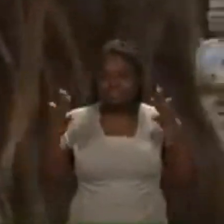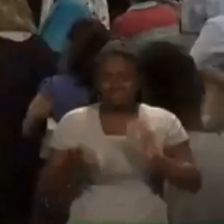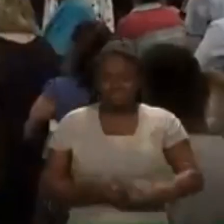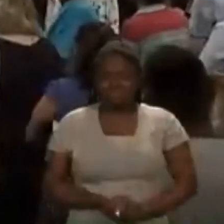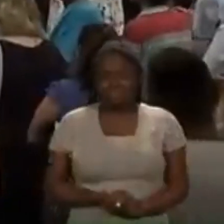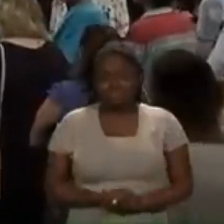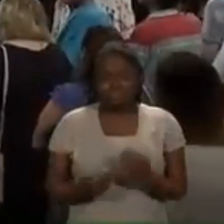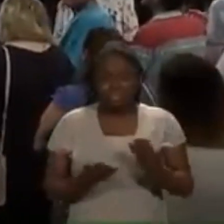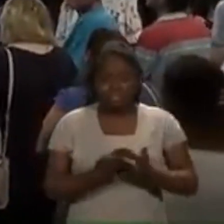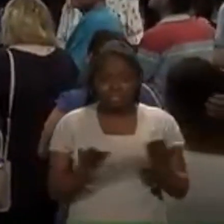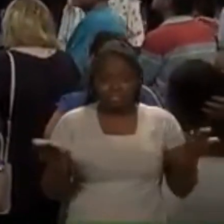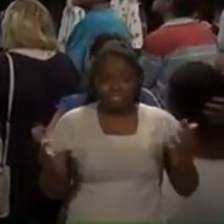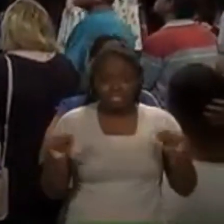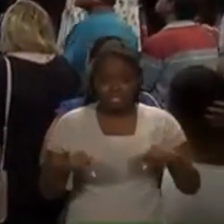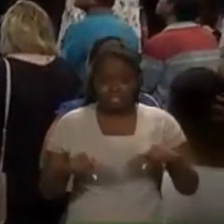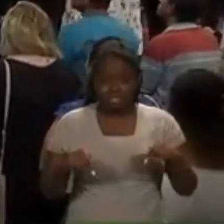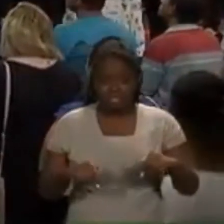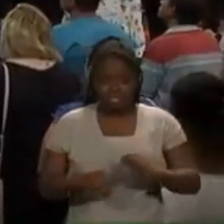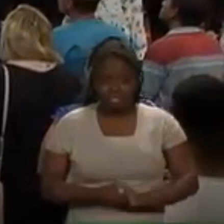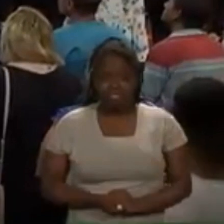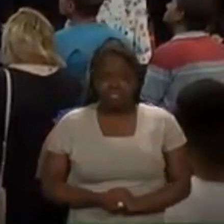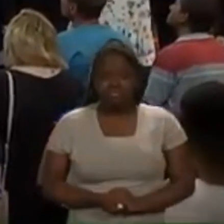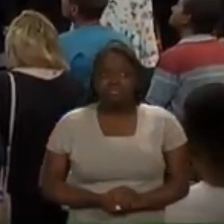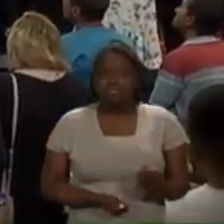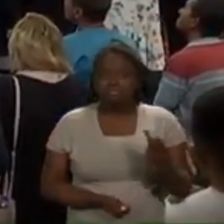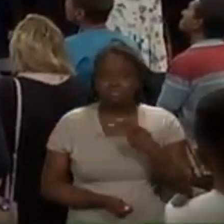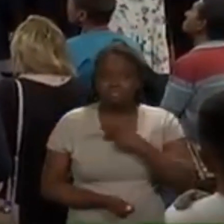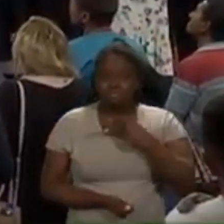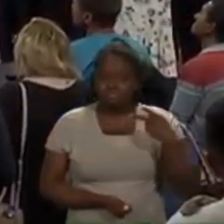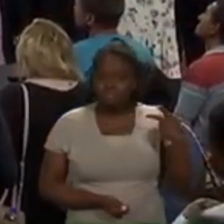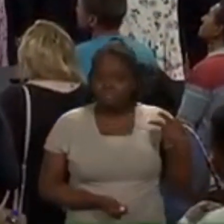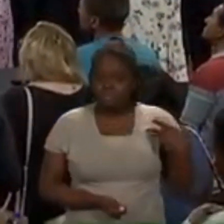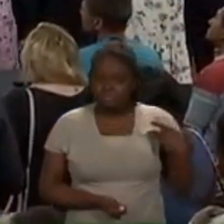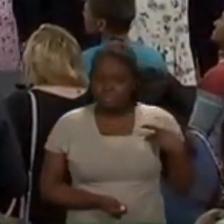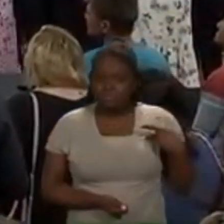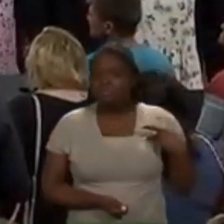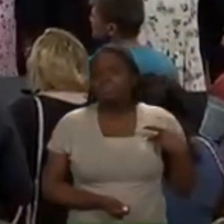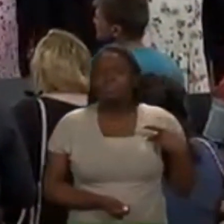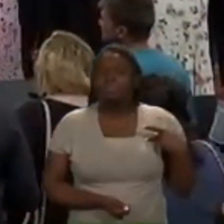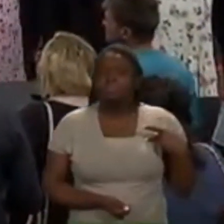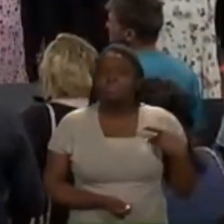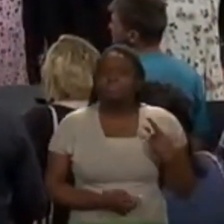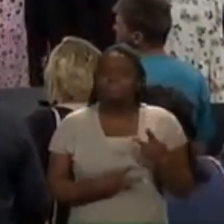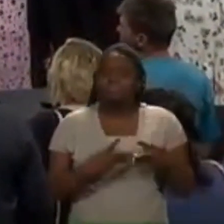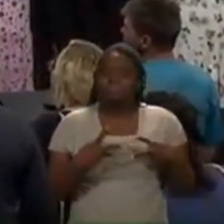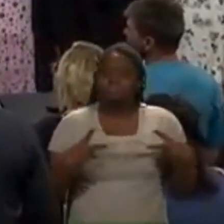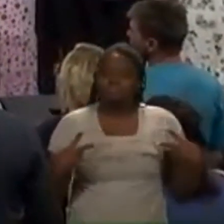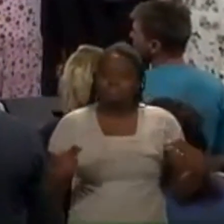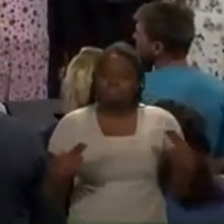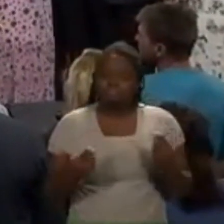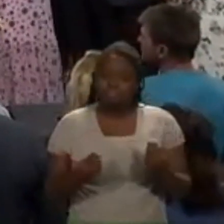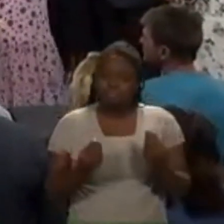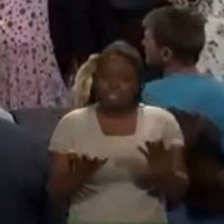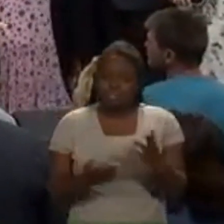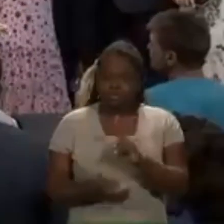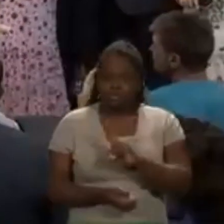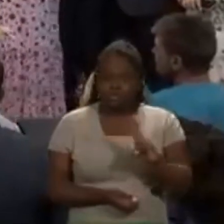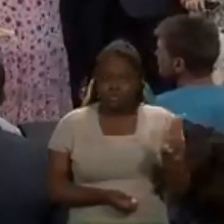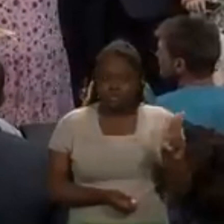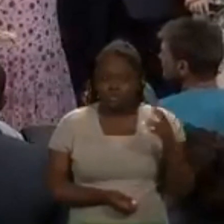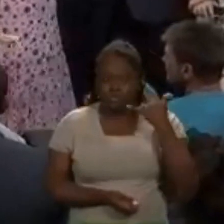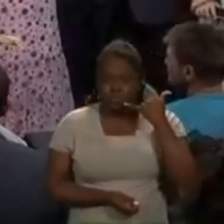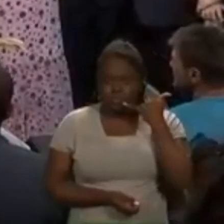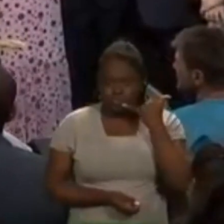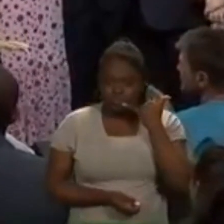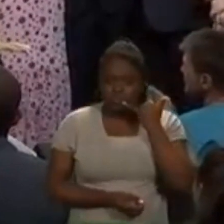Vocês que estão aqui na frente, os nossos pastores vão te dar um presente, pegar o seu nome e o seu